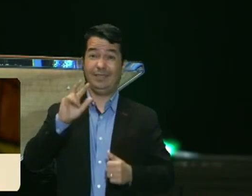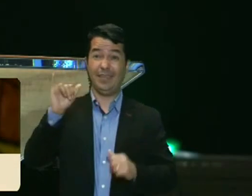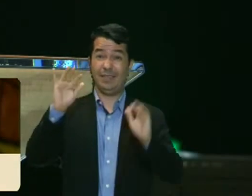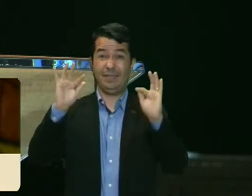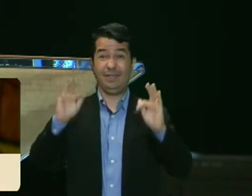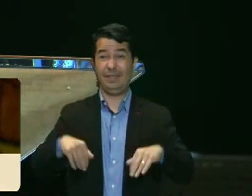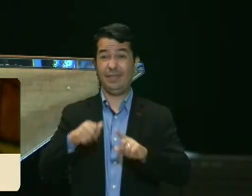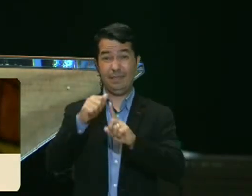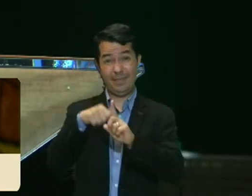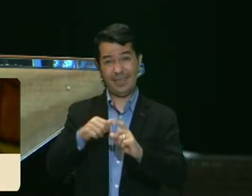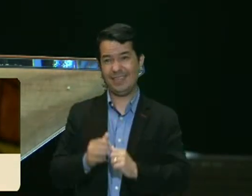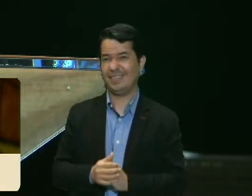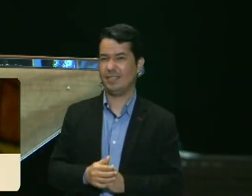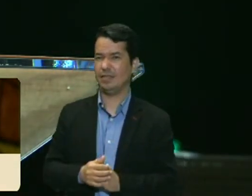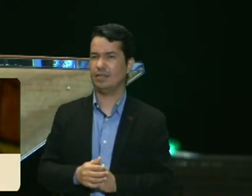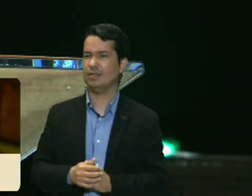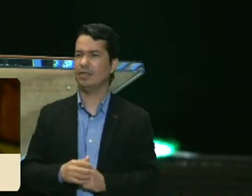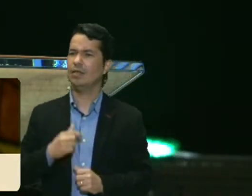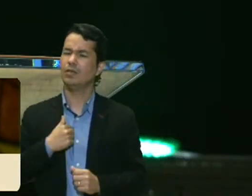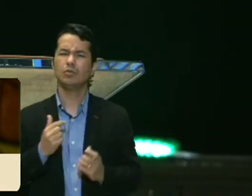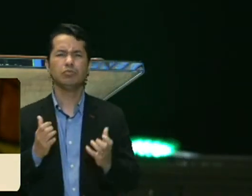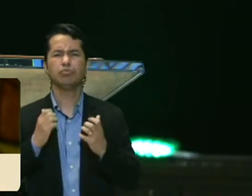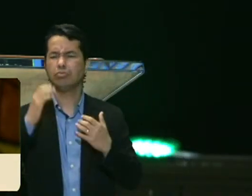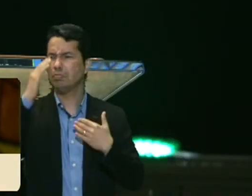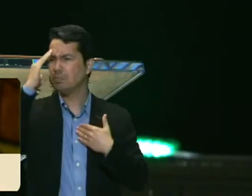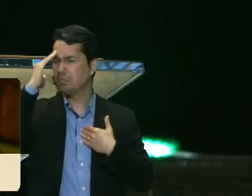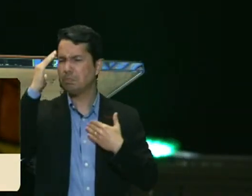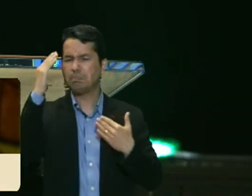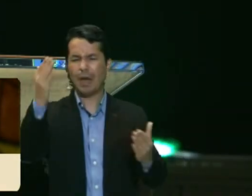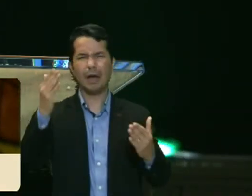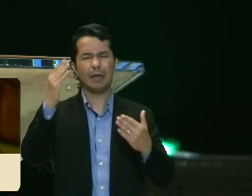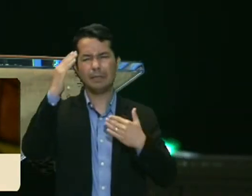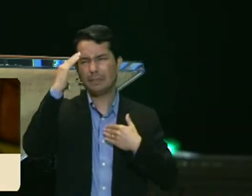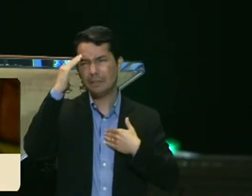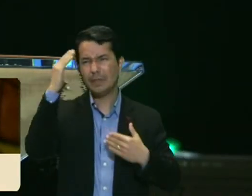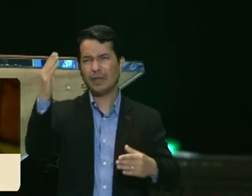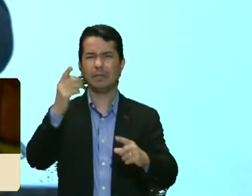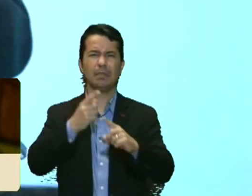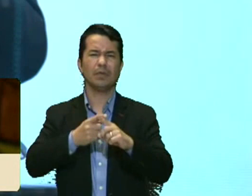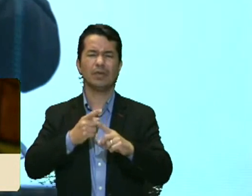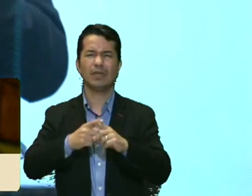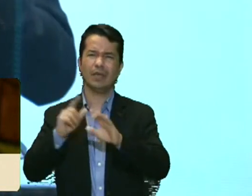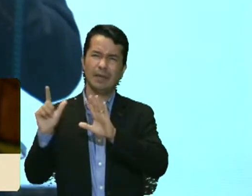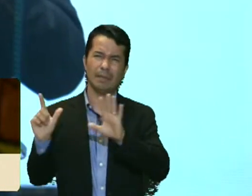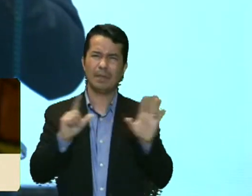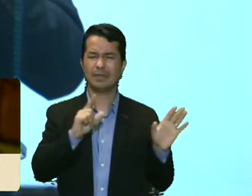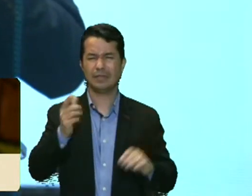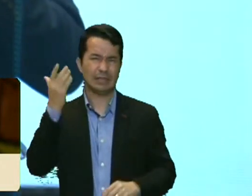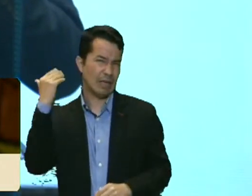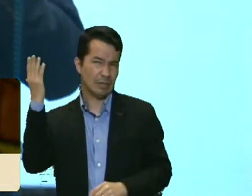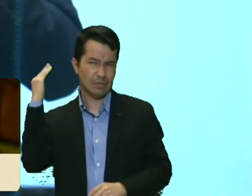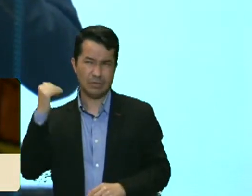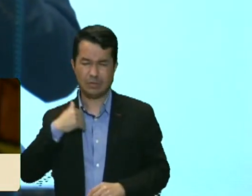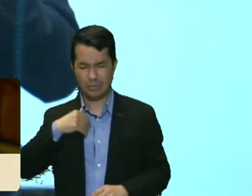é o motivo de muita gratidão? Pois houve um tempo em que eu e minha família éramos